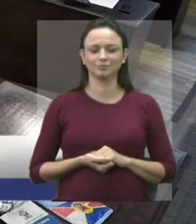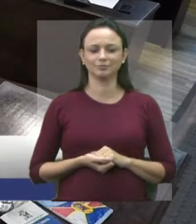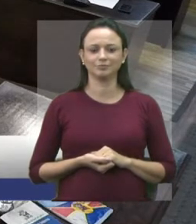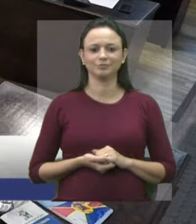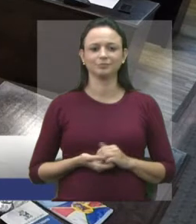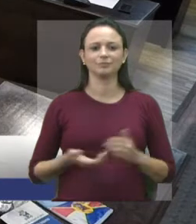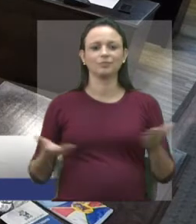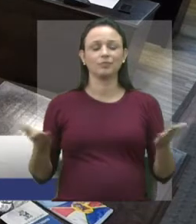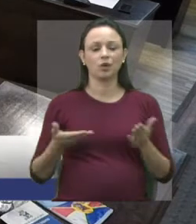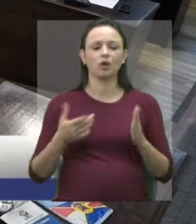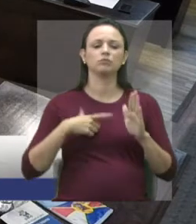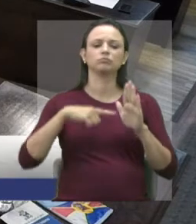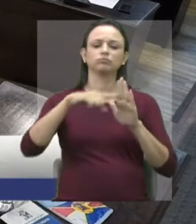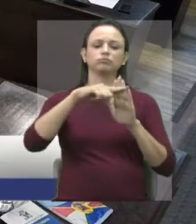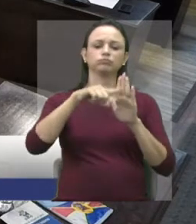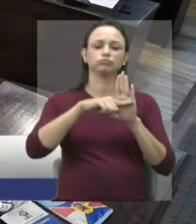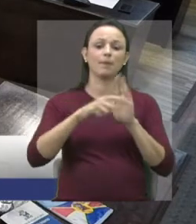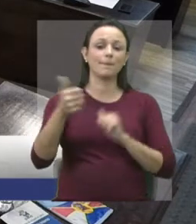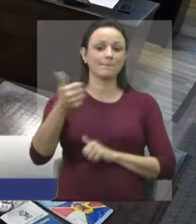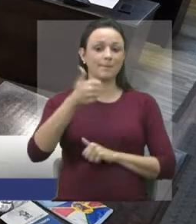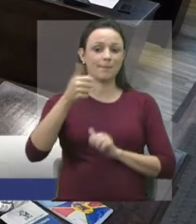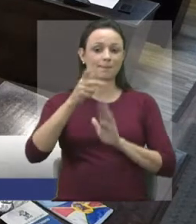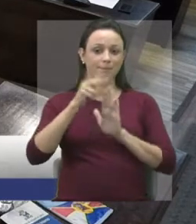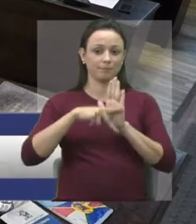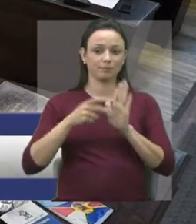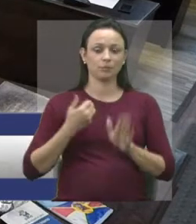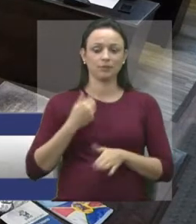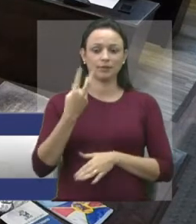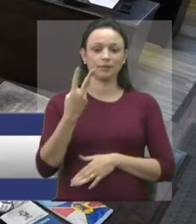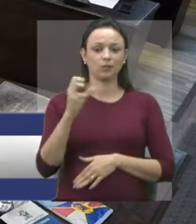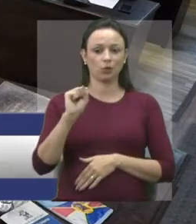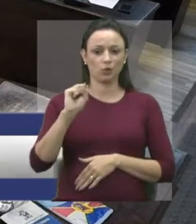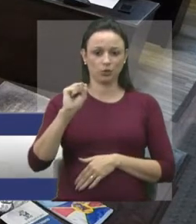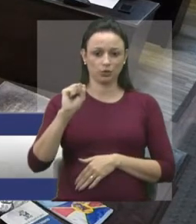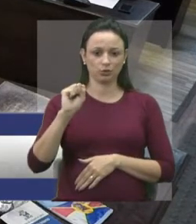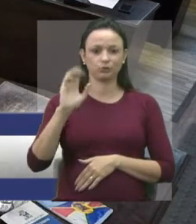Encontra-se na ordem do dia o primeiro processo número